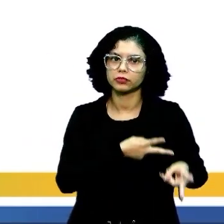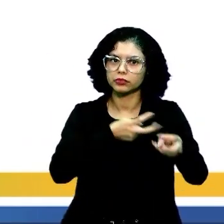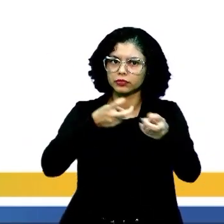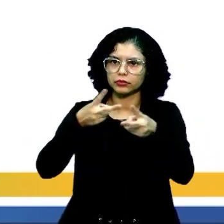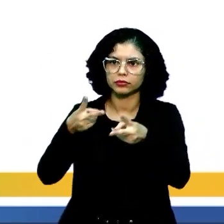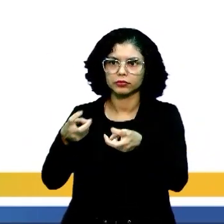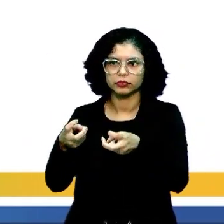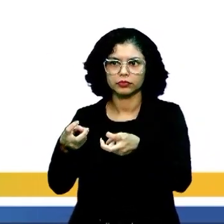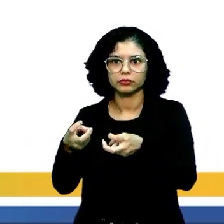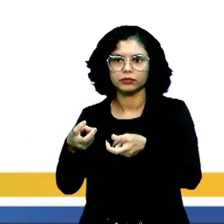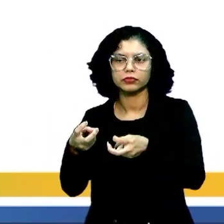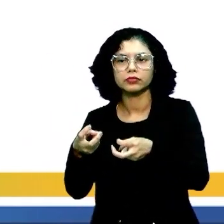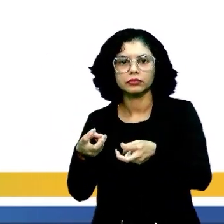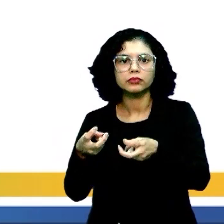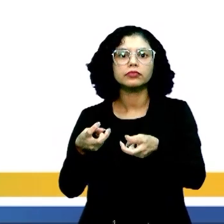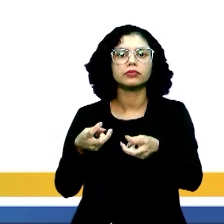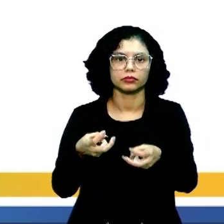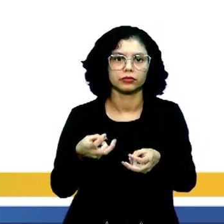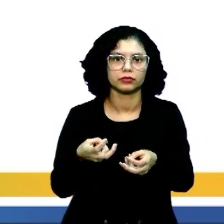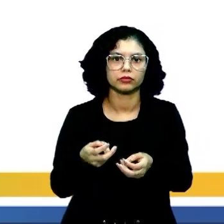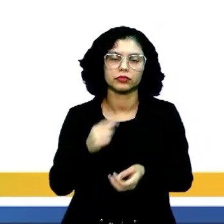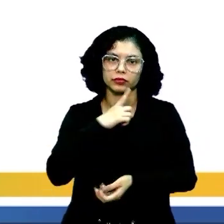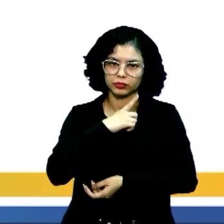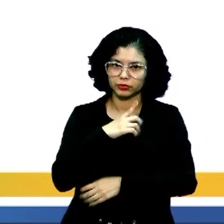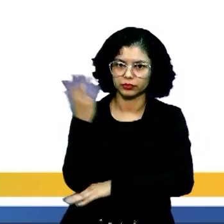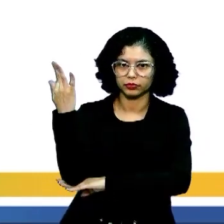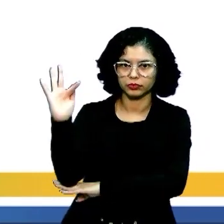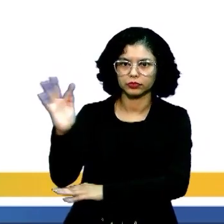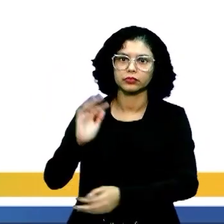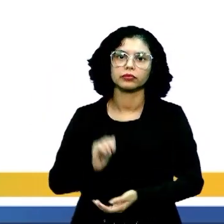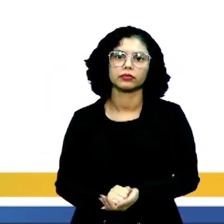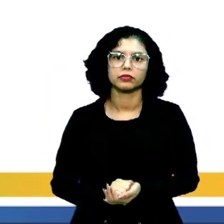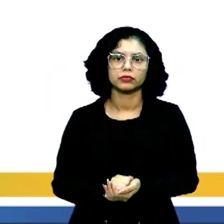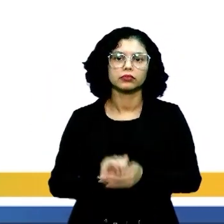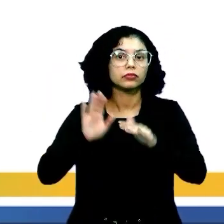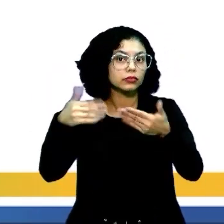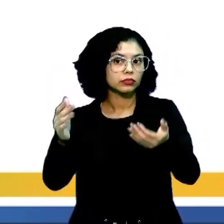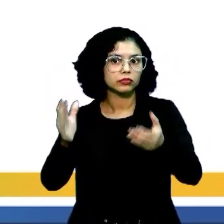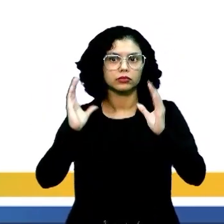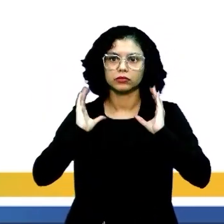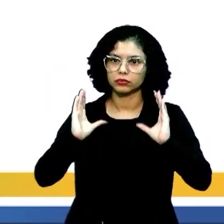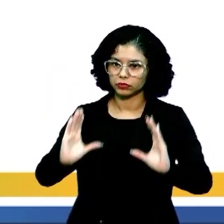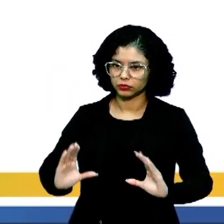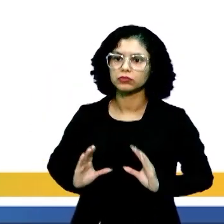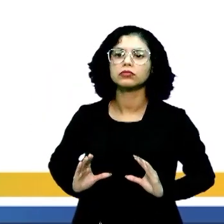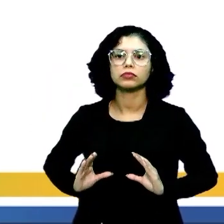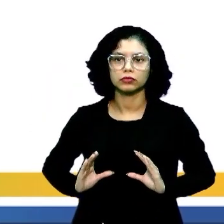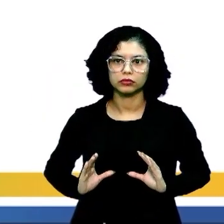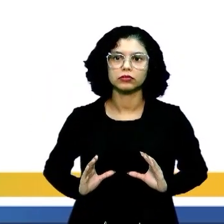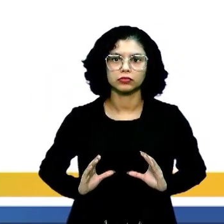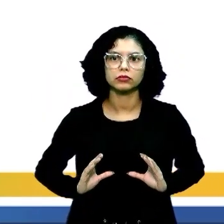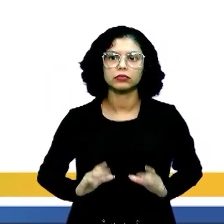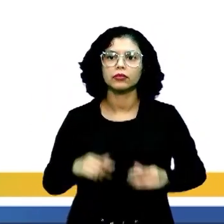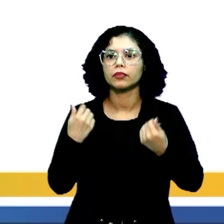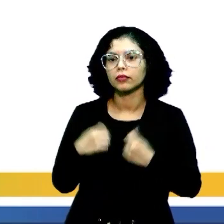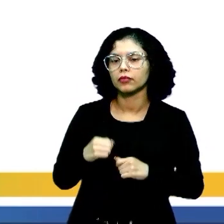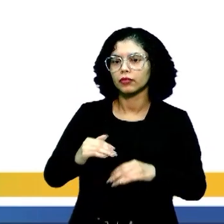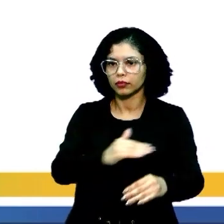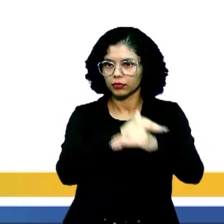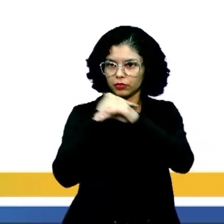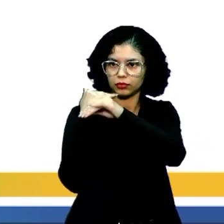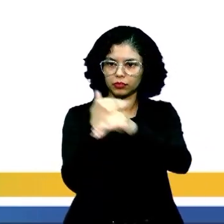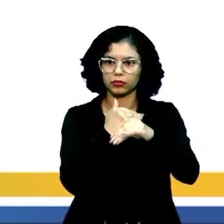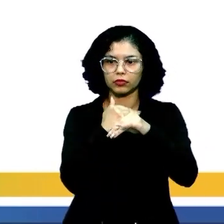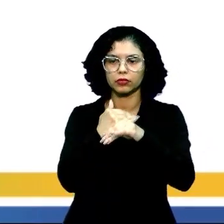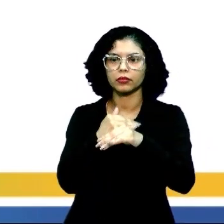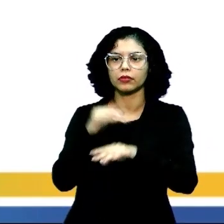em detrimento dos princípios republicanos da França, pelos quais os cidadãos devem